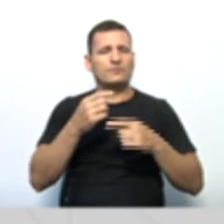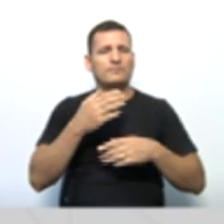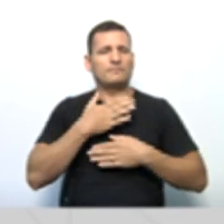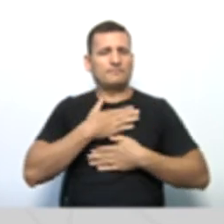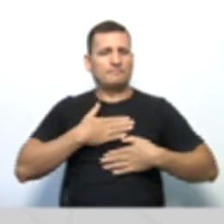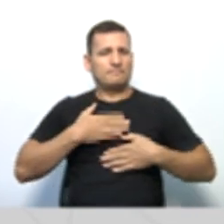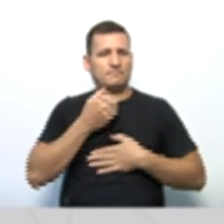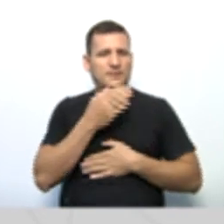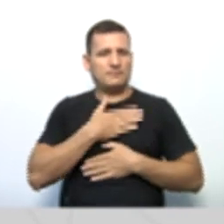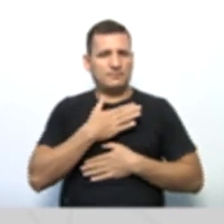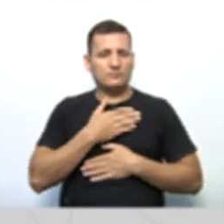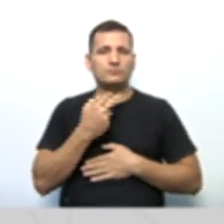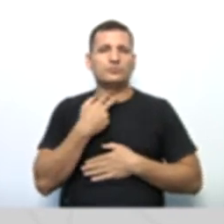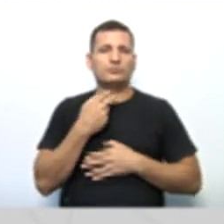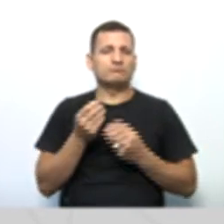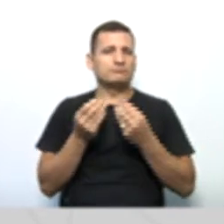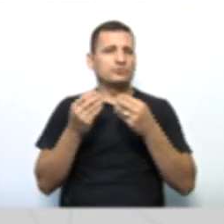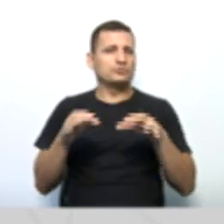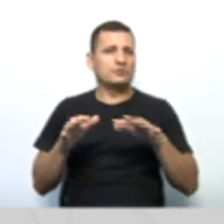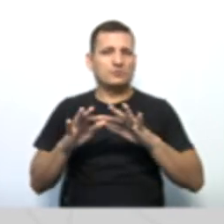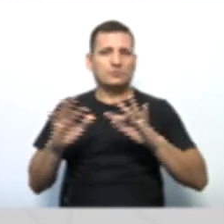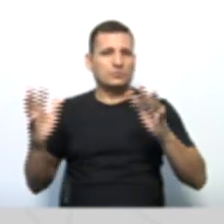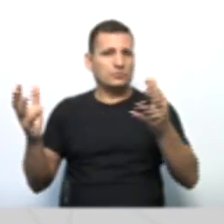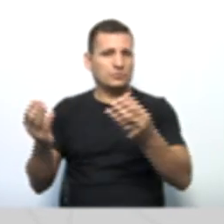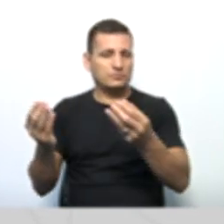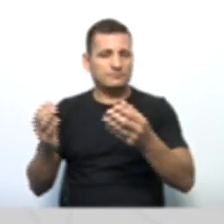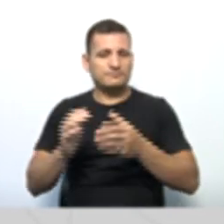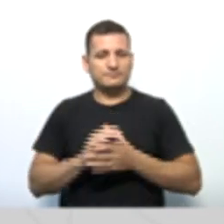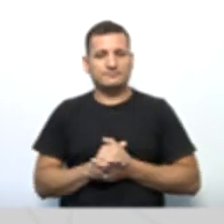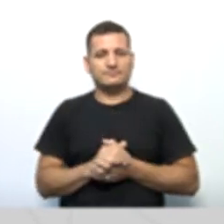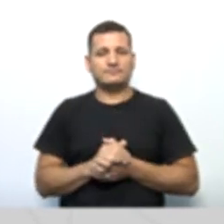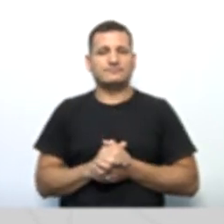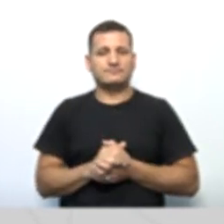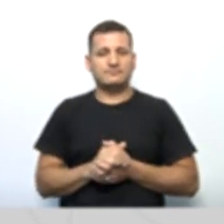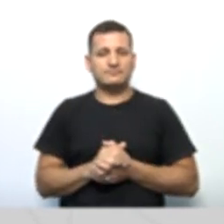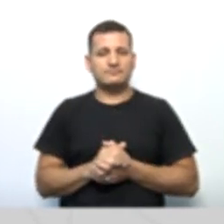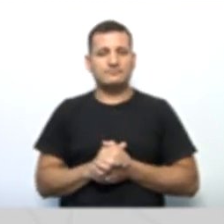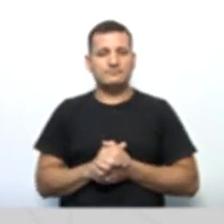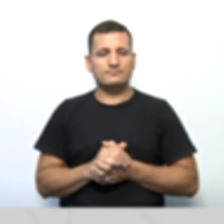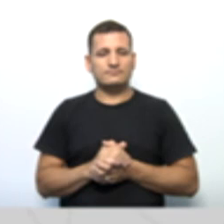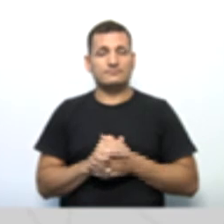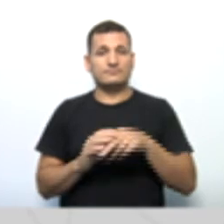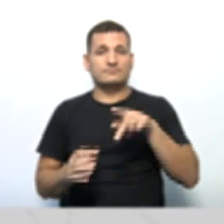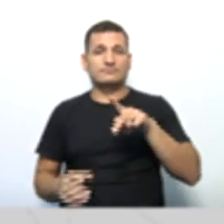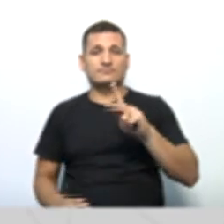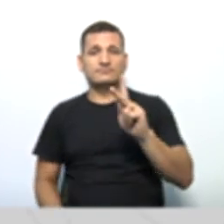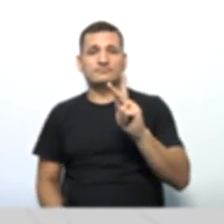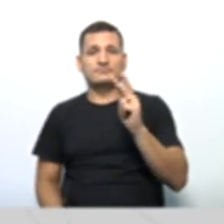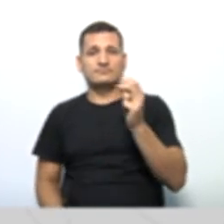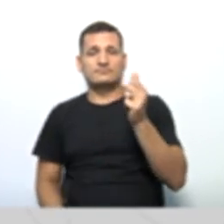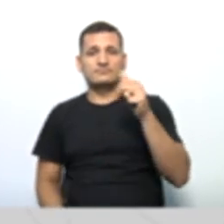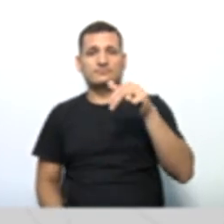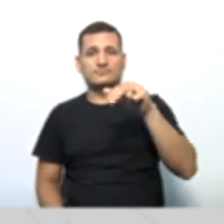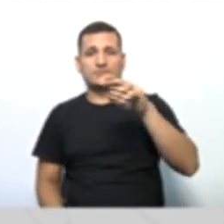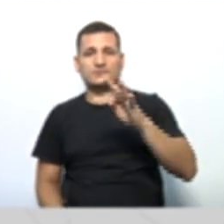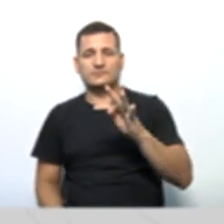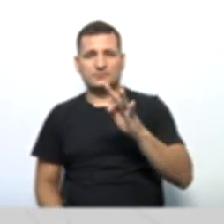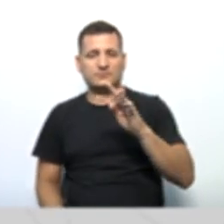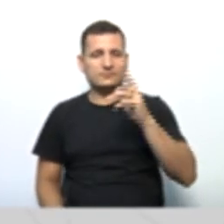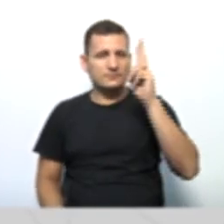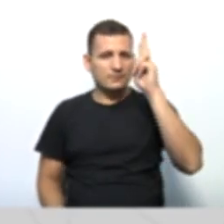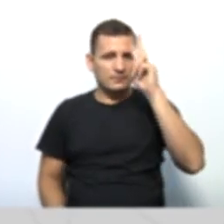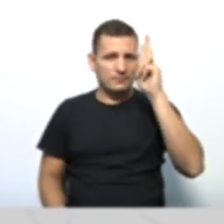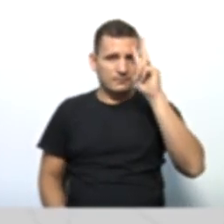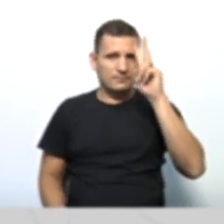de todos. Mas aqui tem uma pegadinha. Como o professor nos lembrou, Kant é quem vai nos